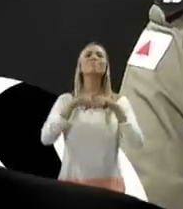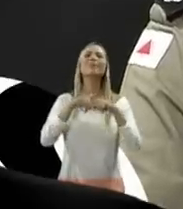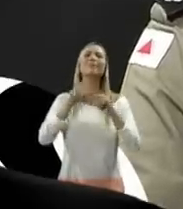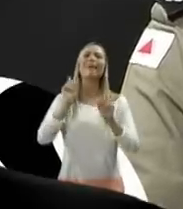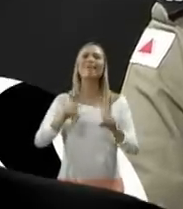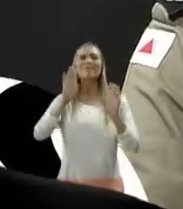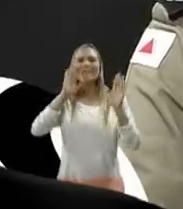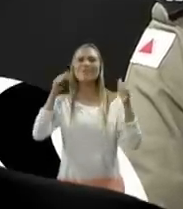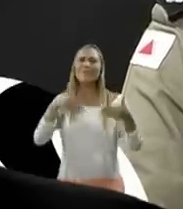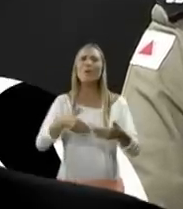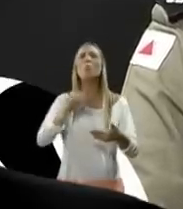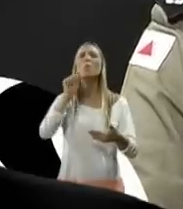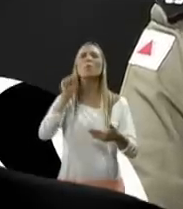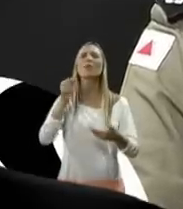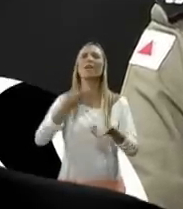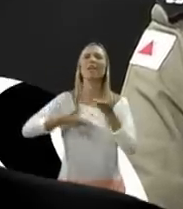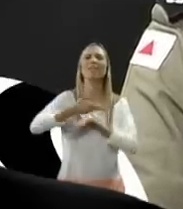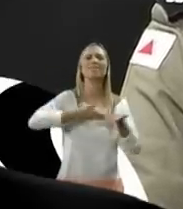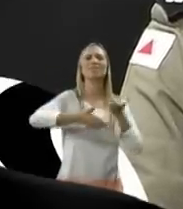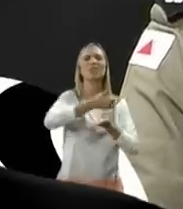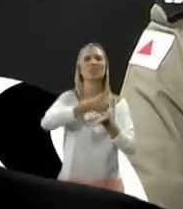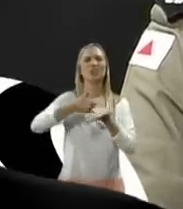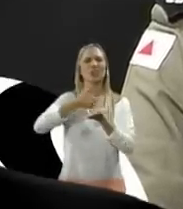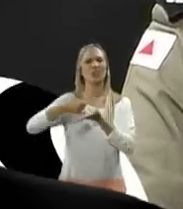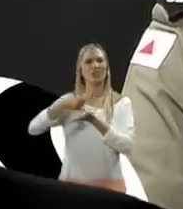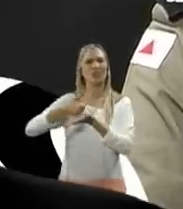ligados diretamente com o tráfico de drogas,